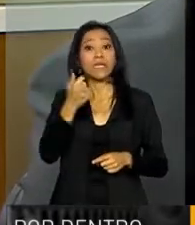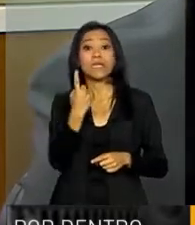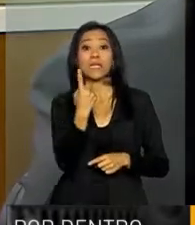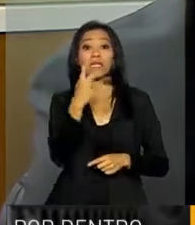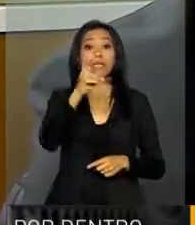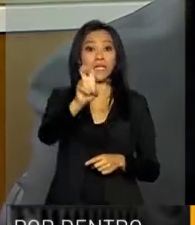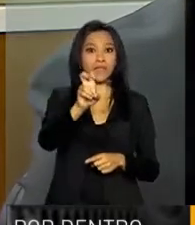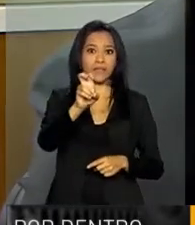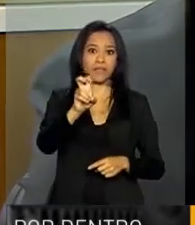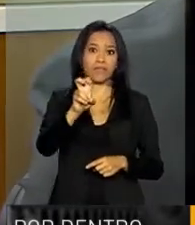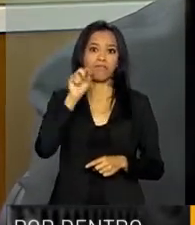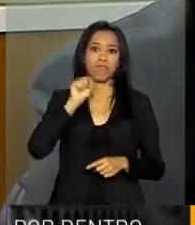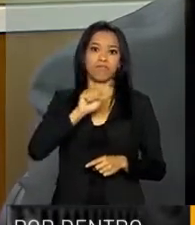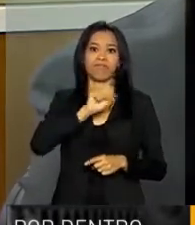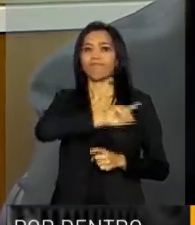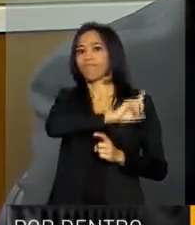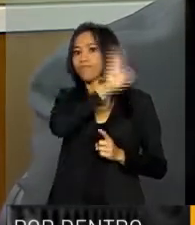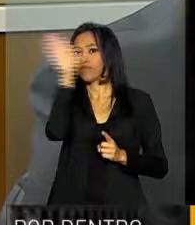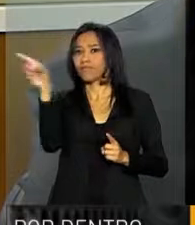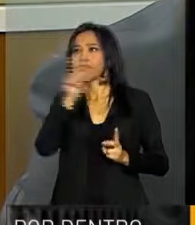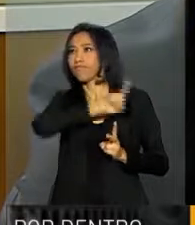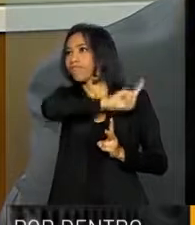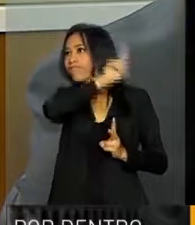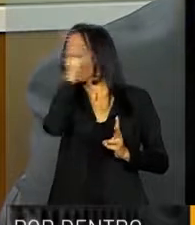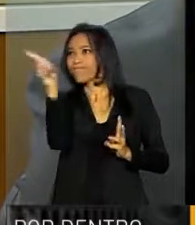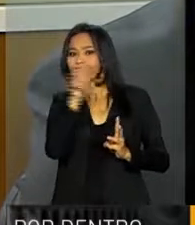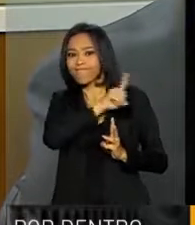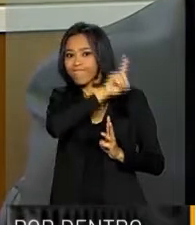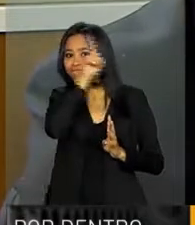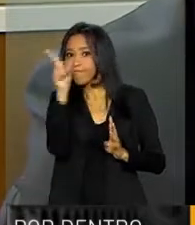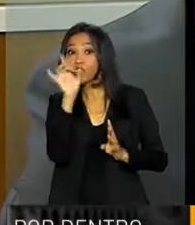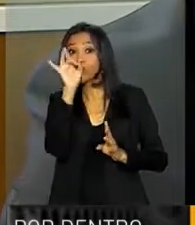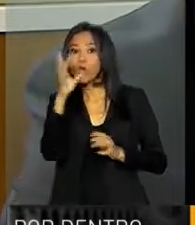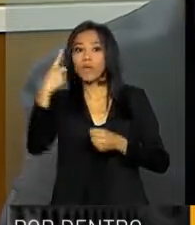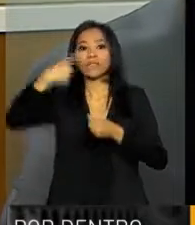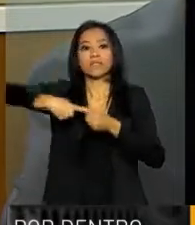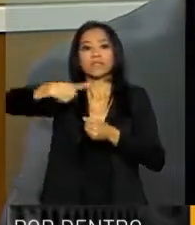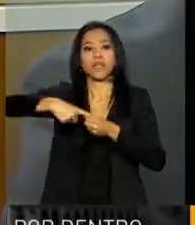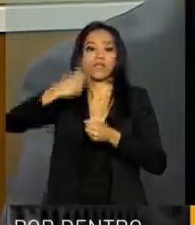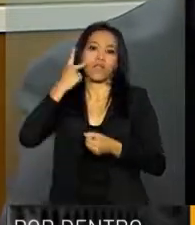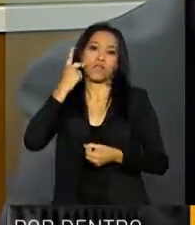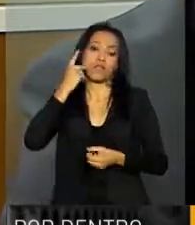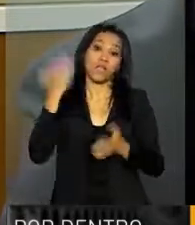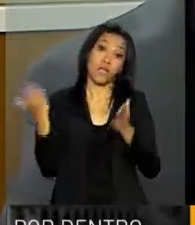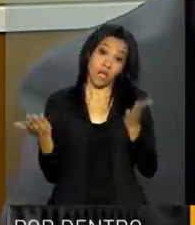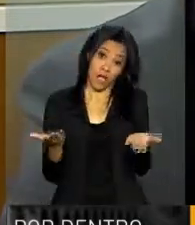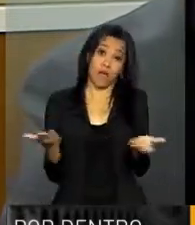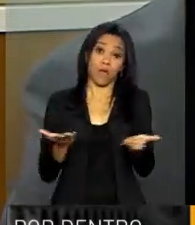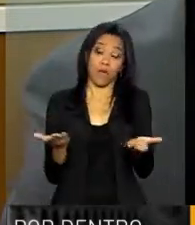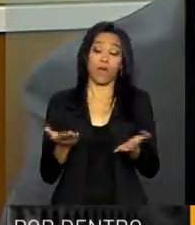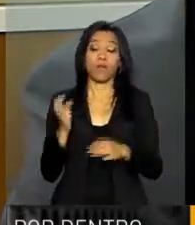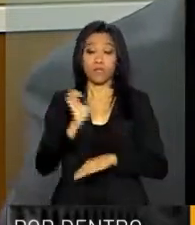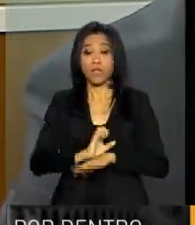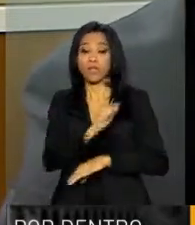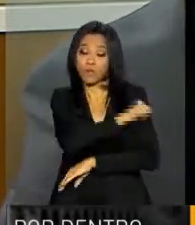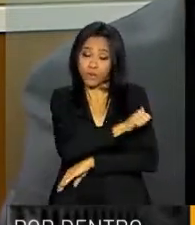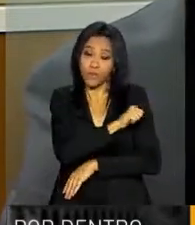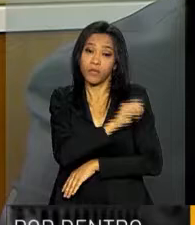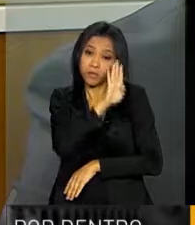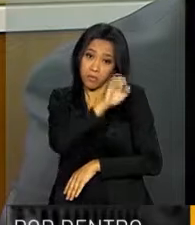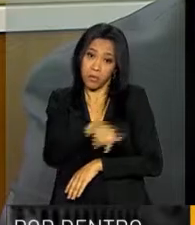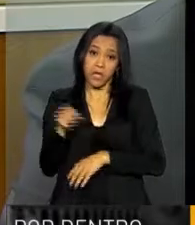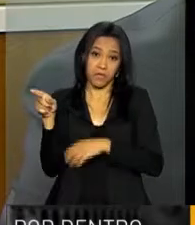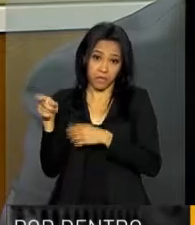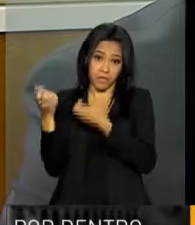destinos internacionais interligados 15 sócio de fortaleza agora o rio evidentemente você falou muito bem é